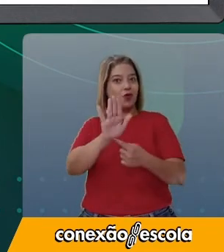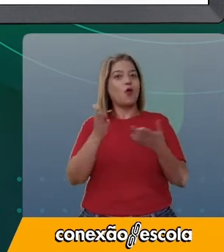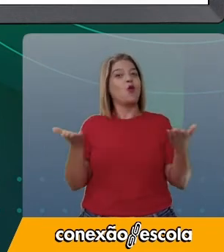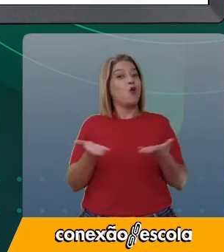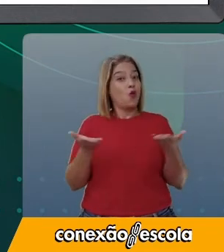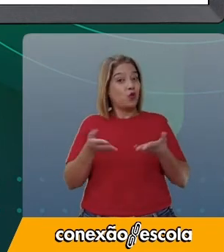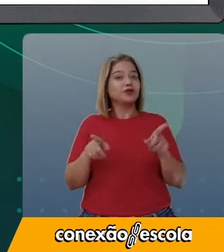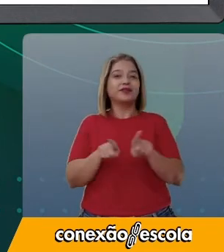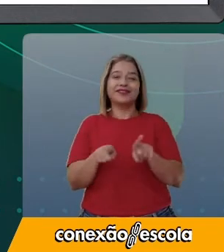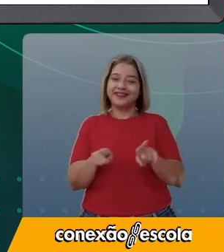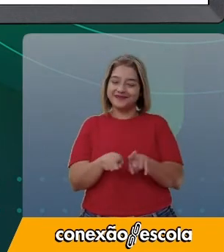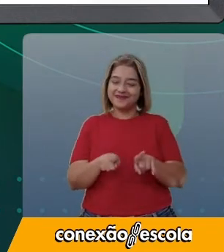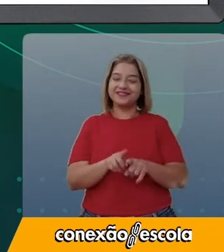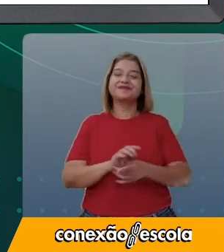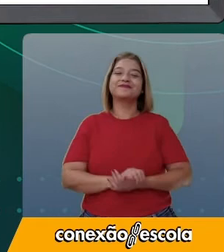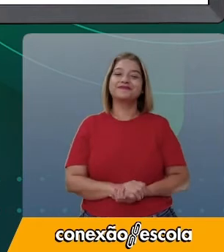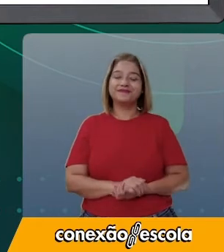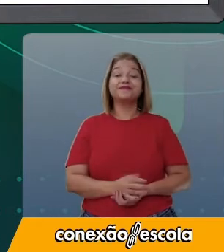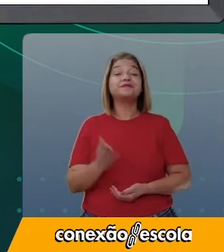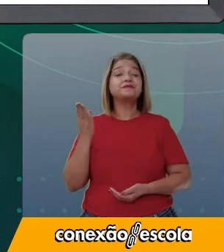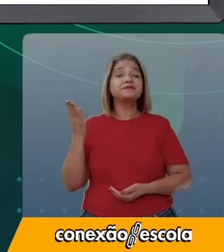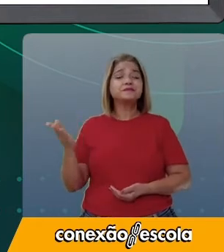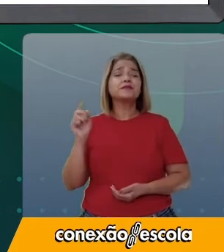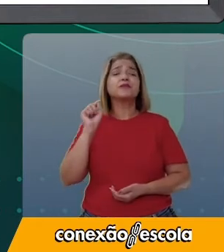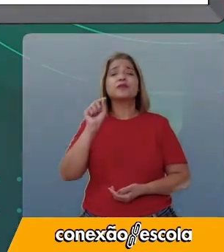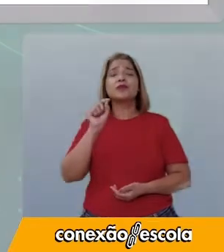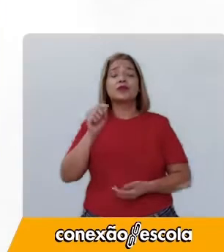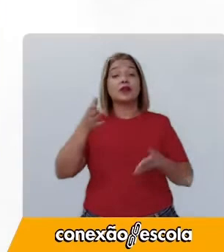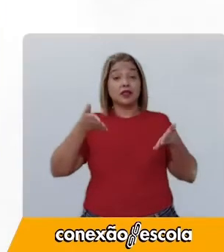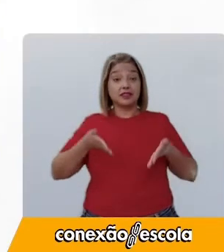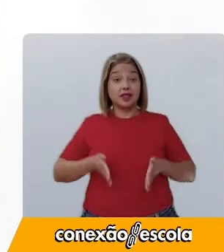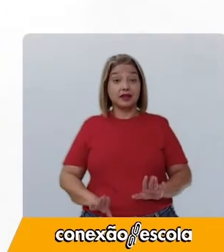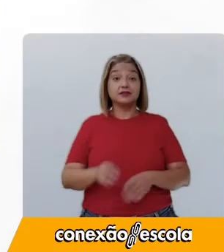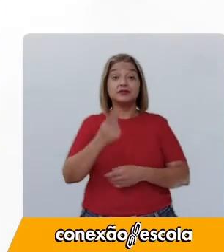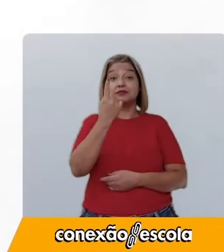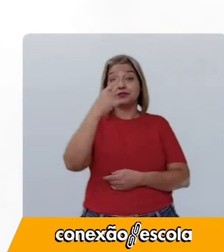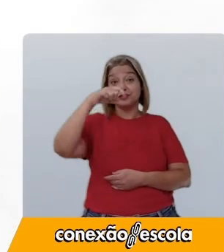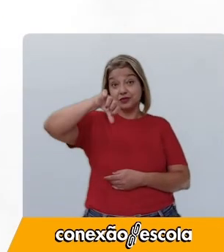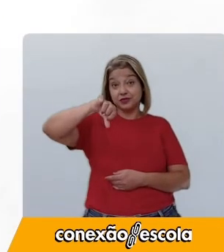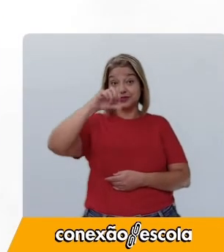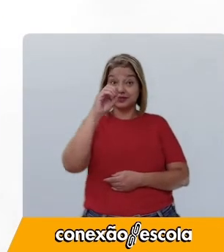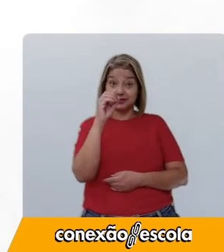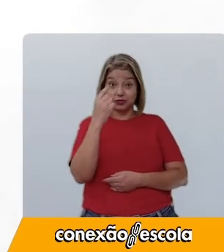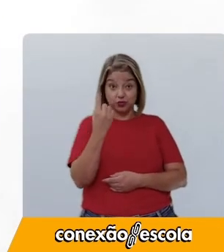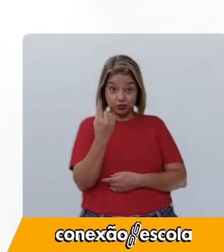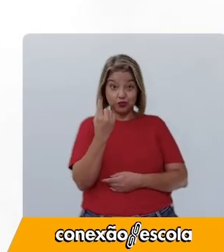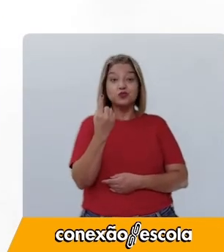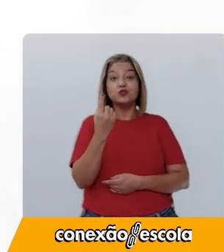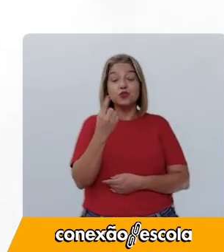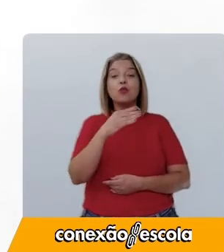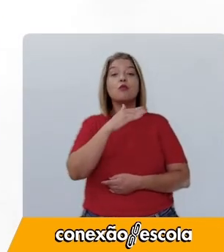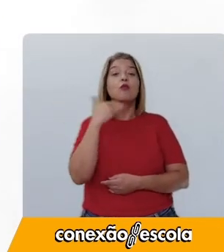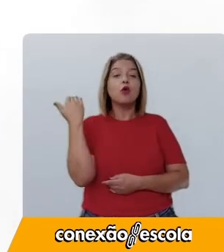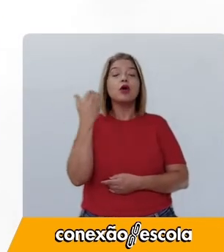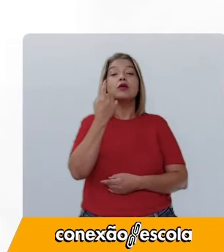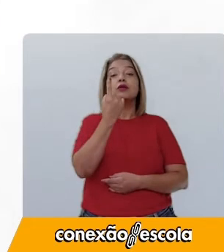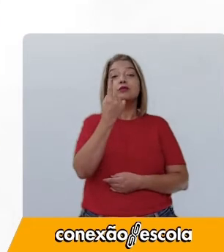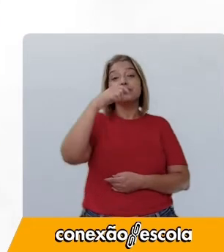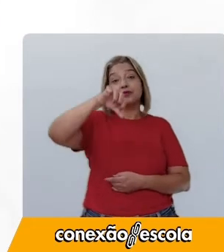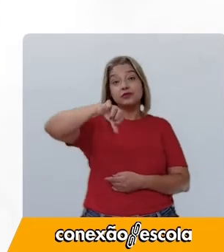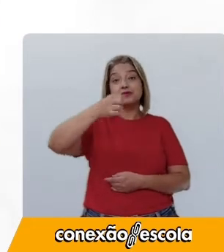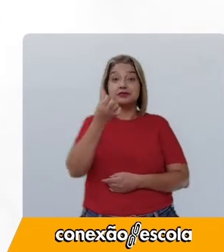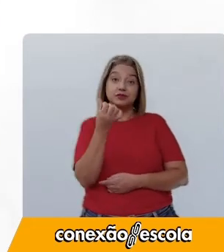para vocês. Cecília Meirelles nasceu em 1901 e morreu